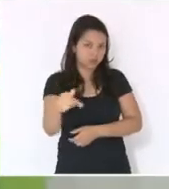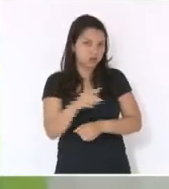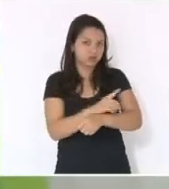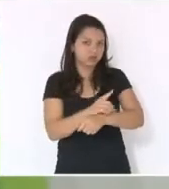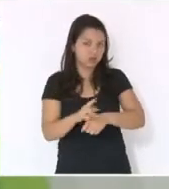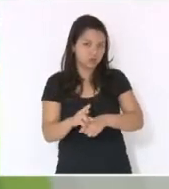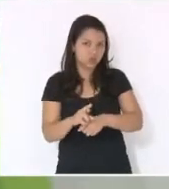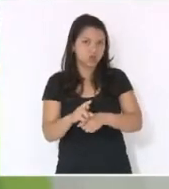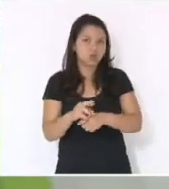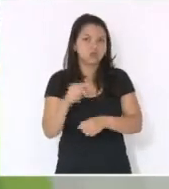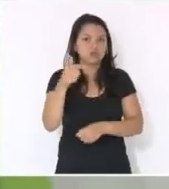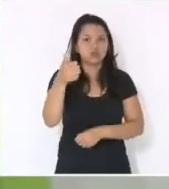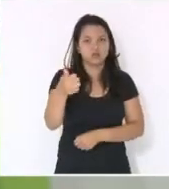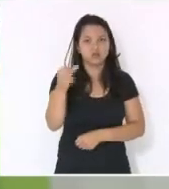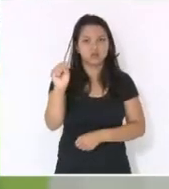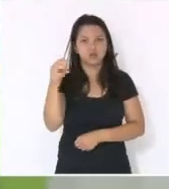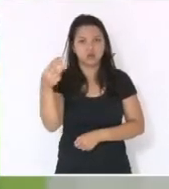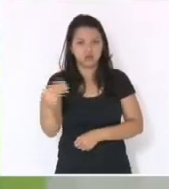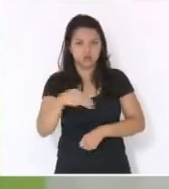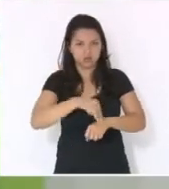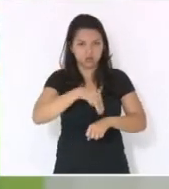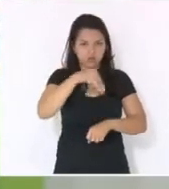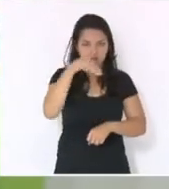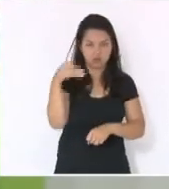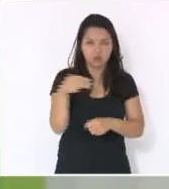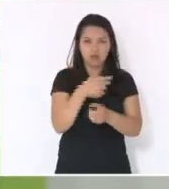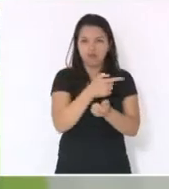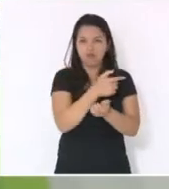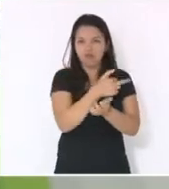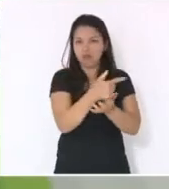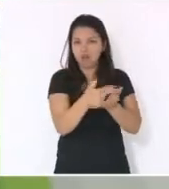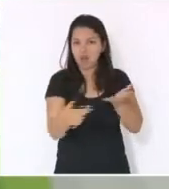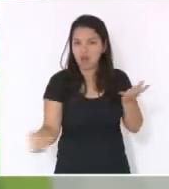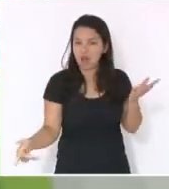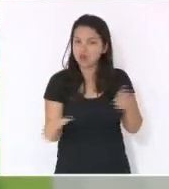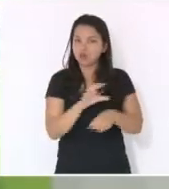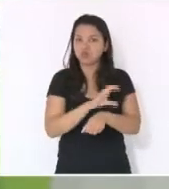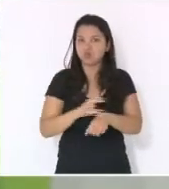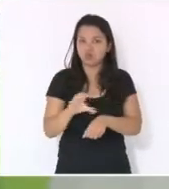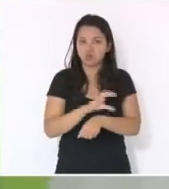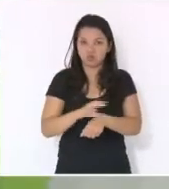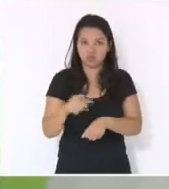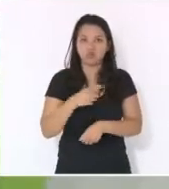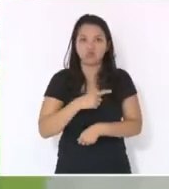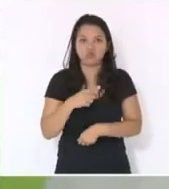183 mestres nos seus mais variados cursos de atuação.